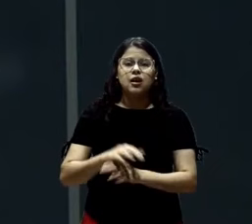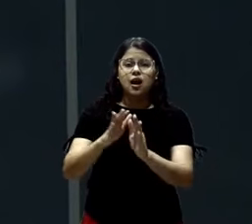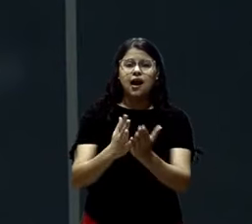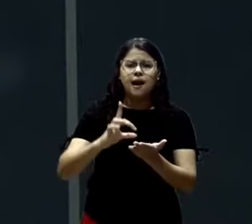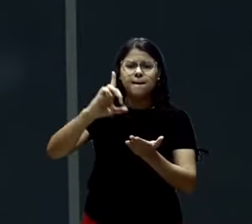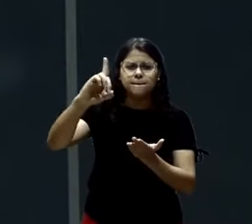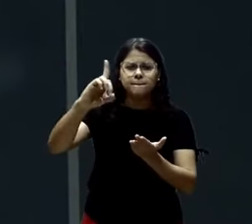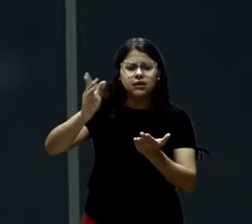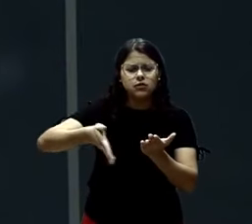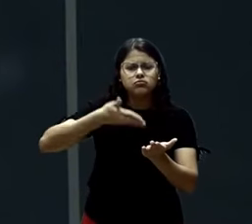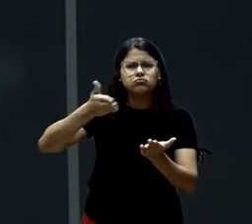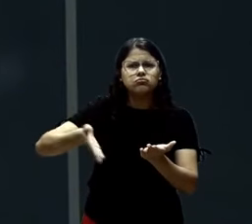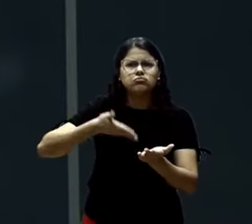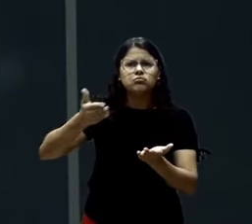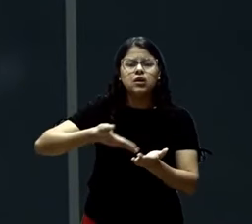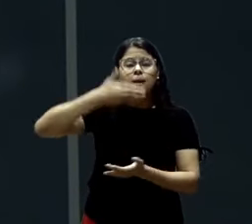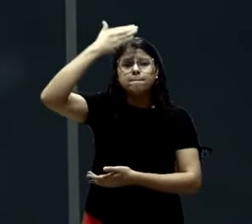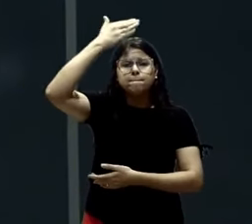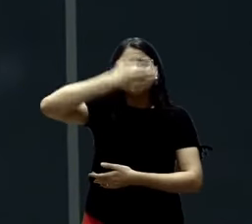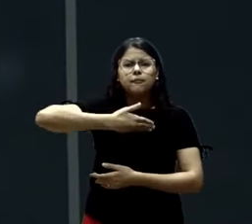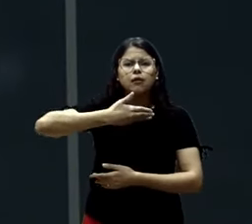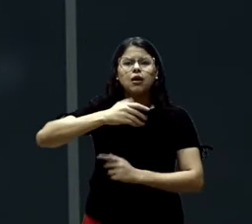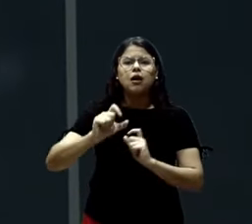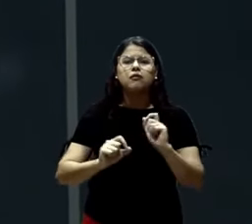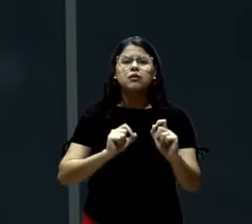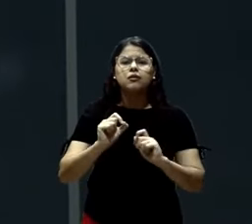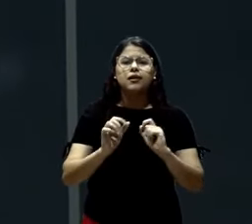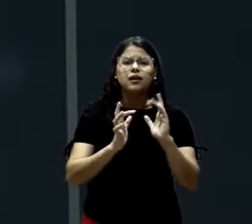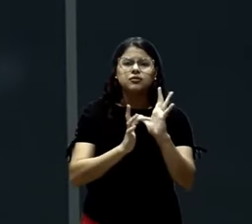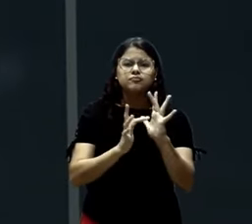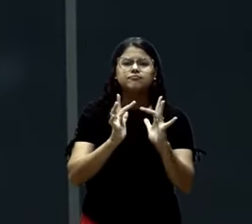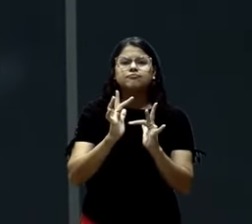trechos falando das orações de Jesus,